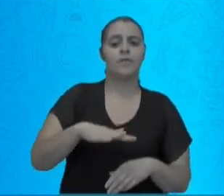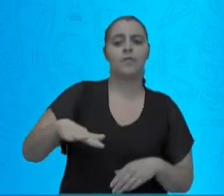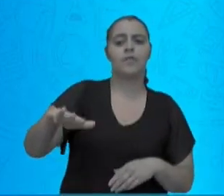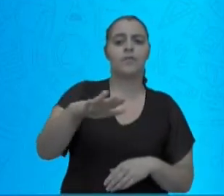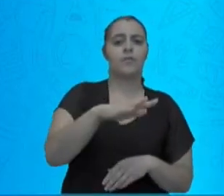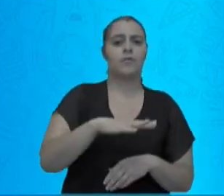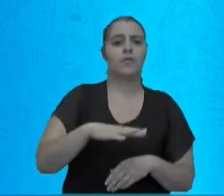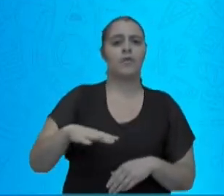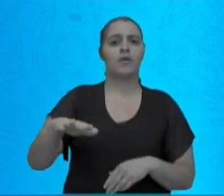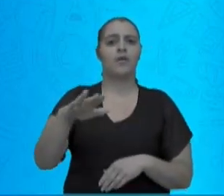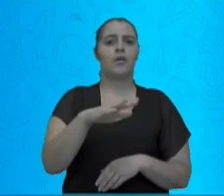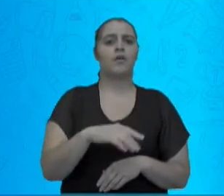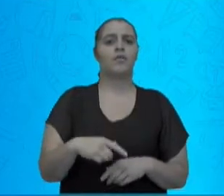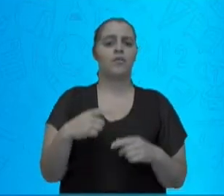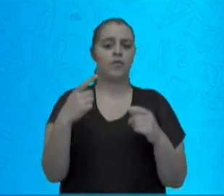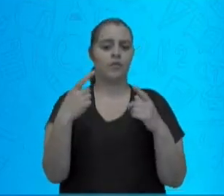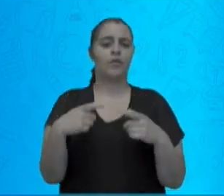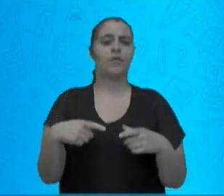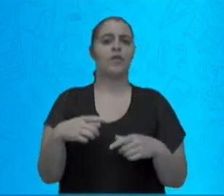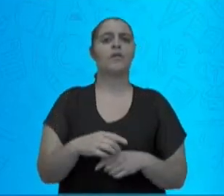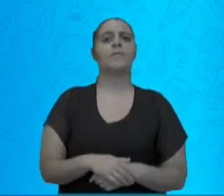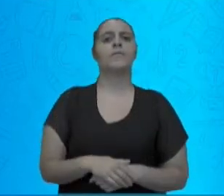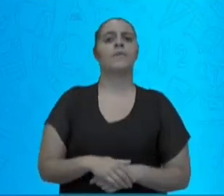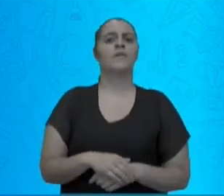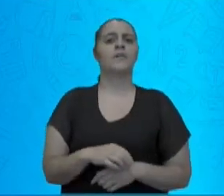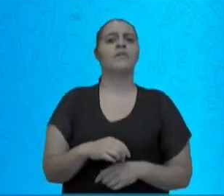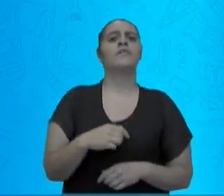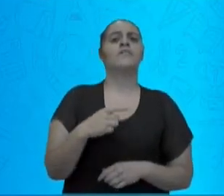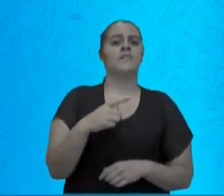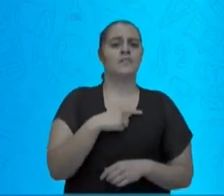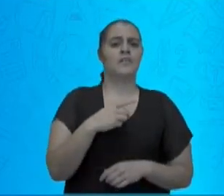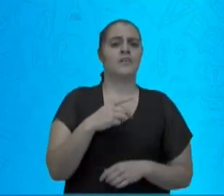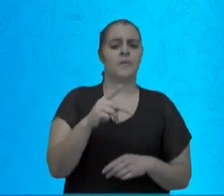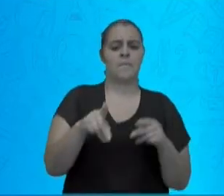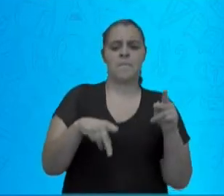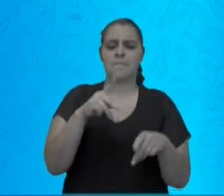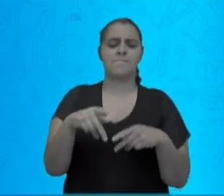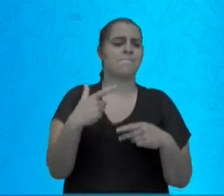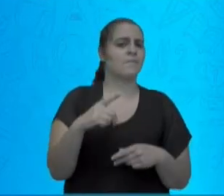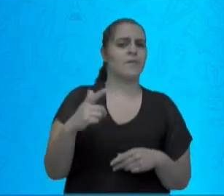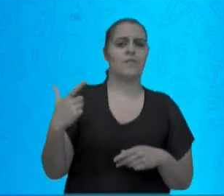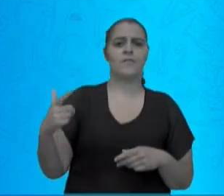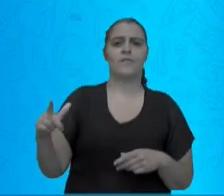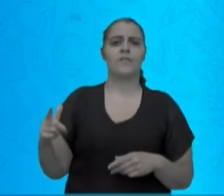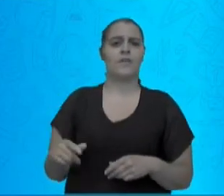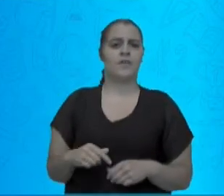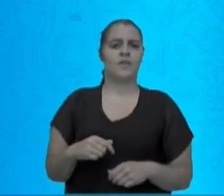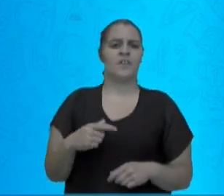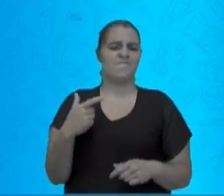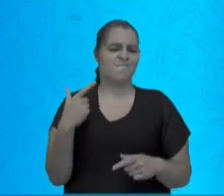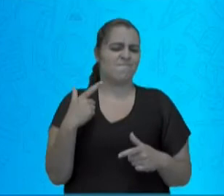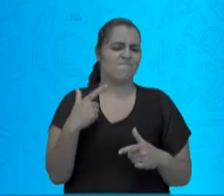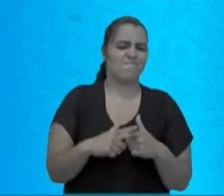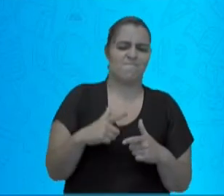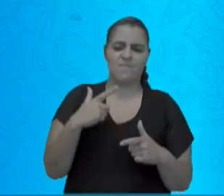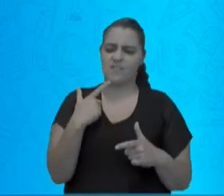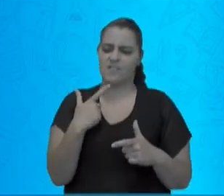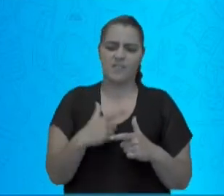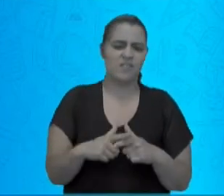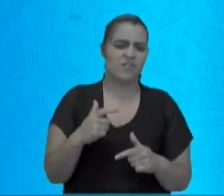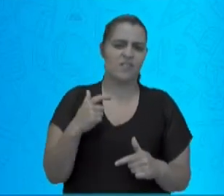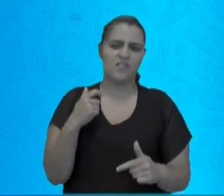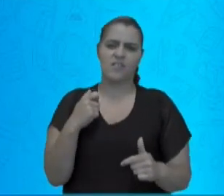território, tem o seu Estado. Mas existem povos que ainda hoje lutam pela demarcação do